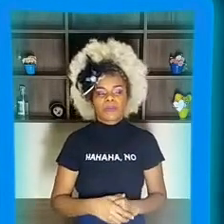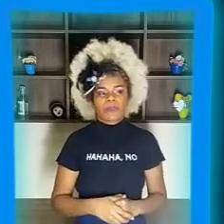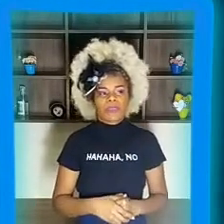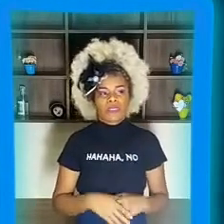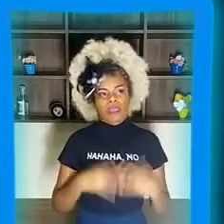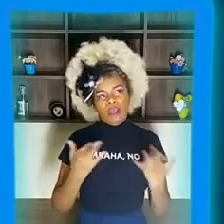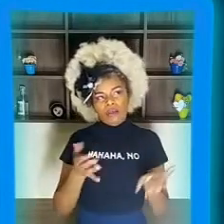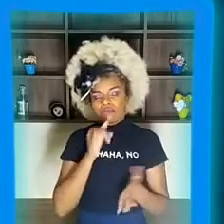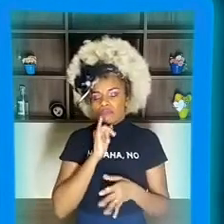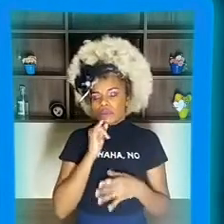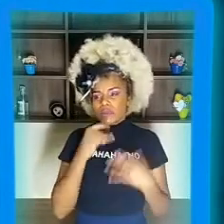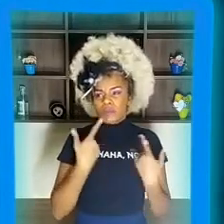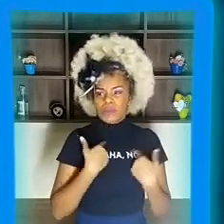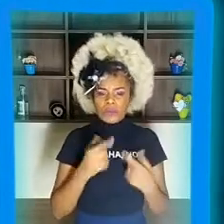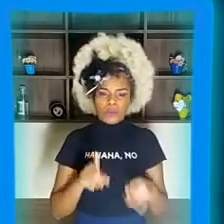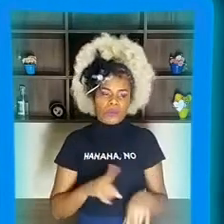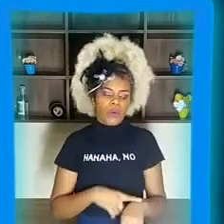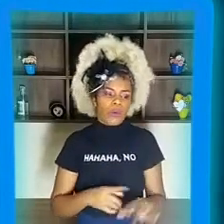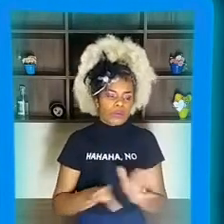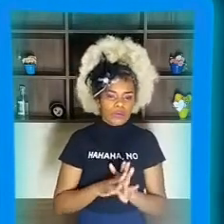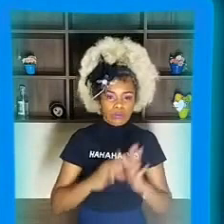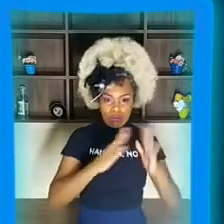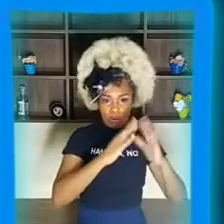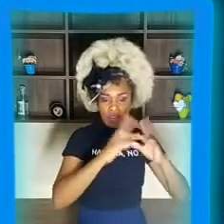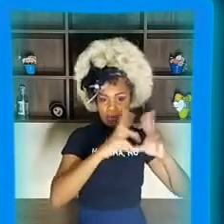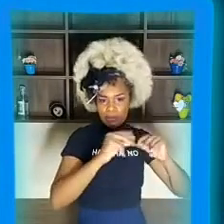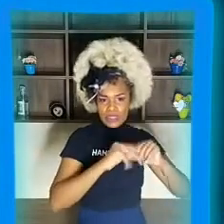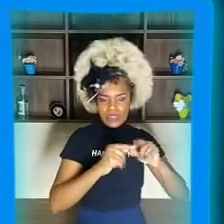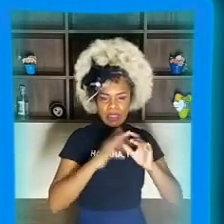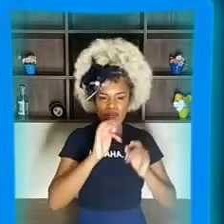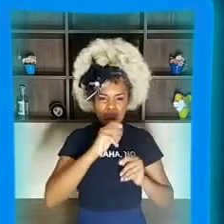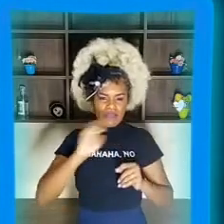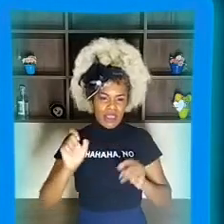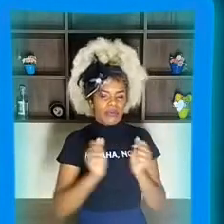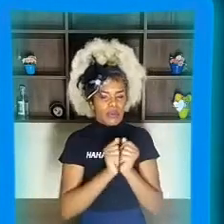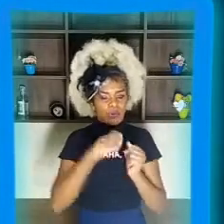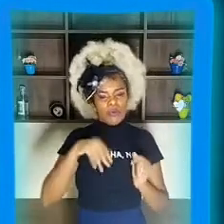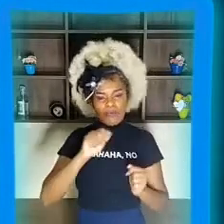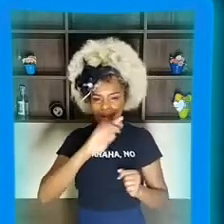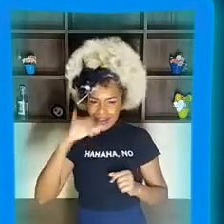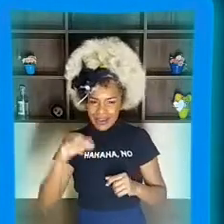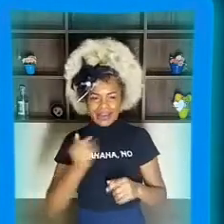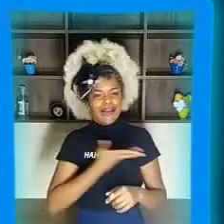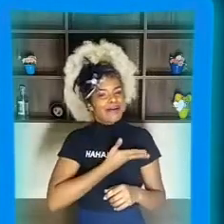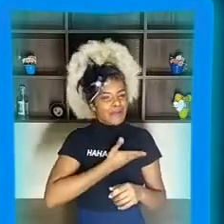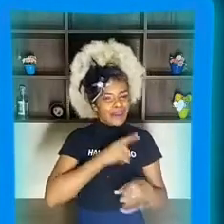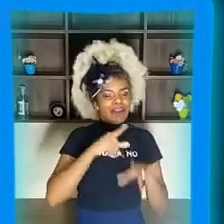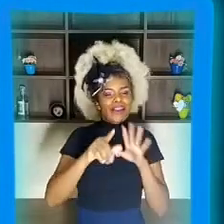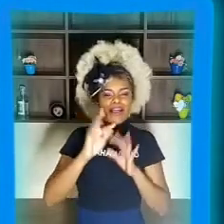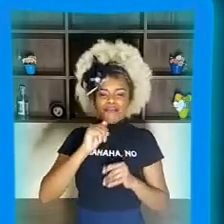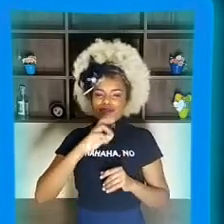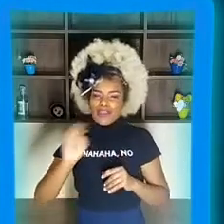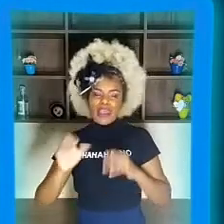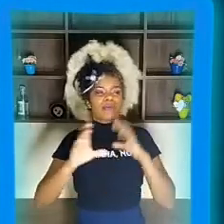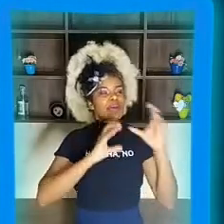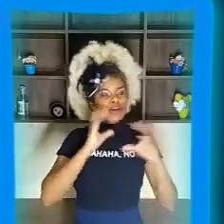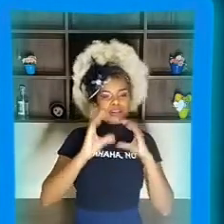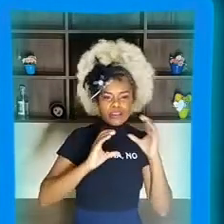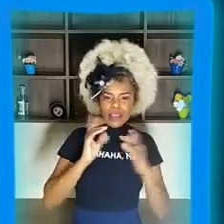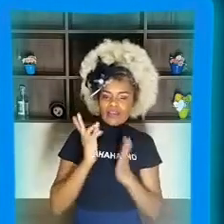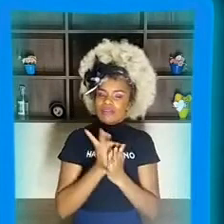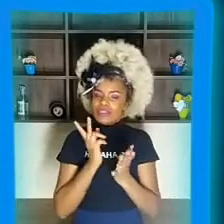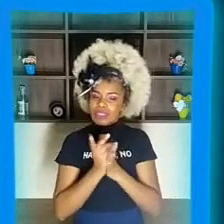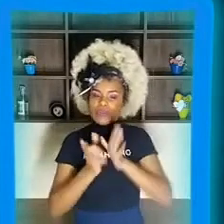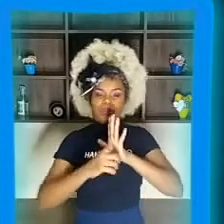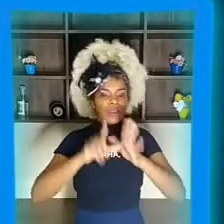Por exemplo, eu quando morava em Brasília, frequentava a FEB lá com a Marina, né, nossa, minha companheira lá, a gente cantava sempre